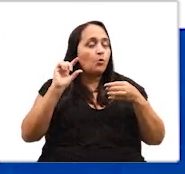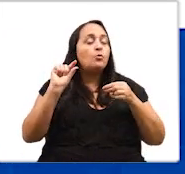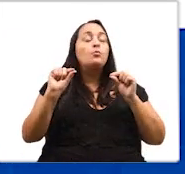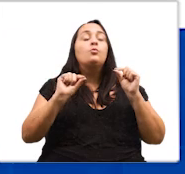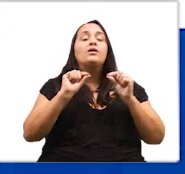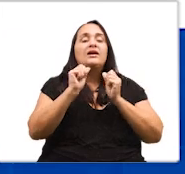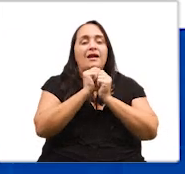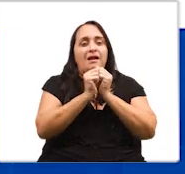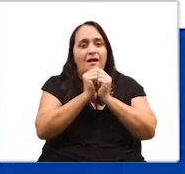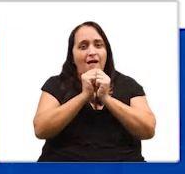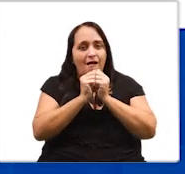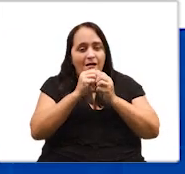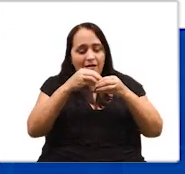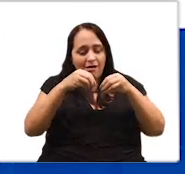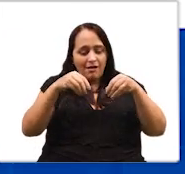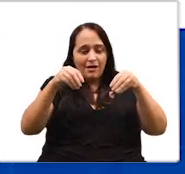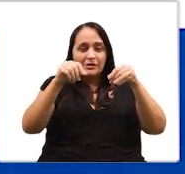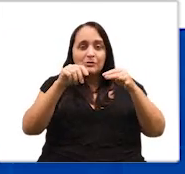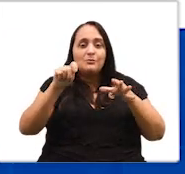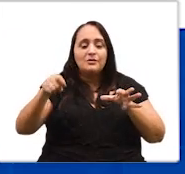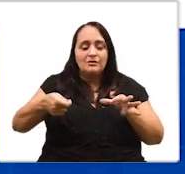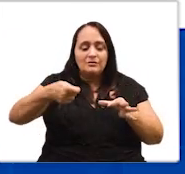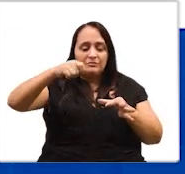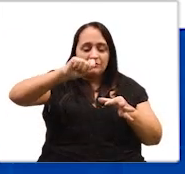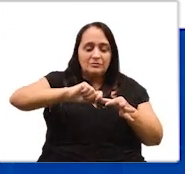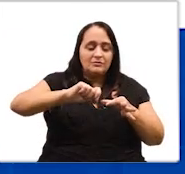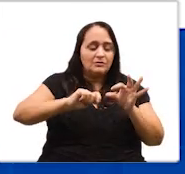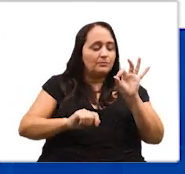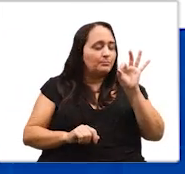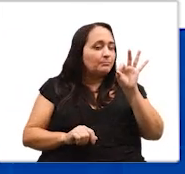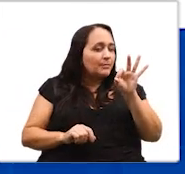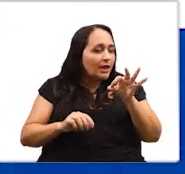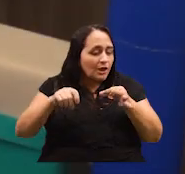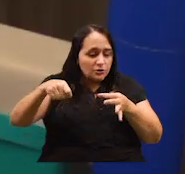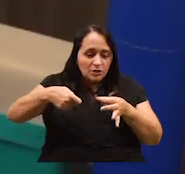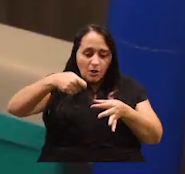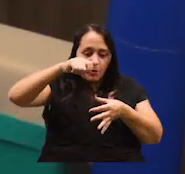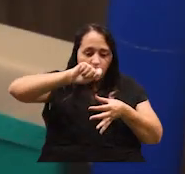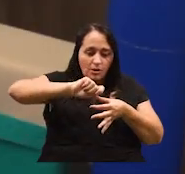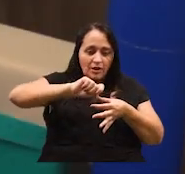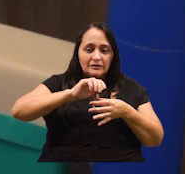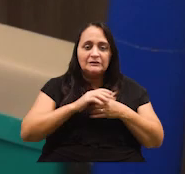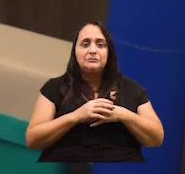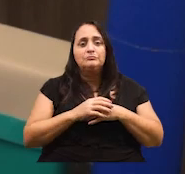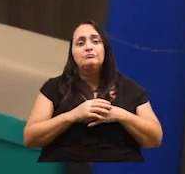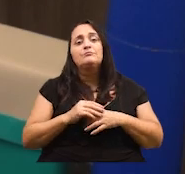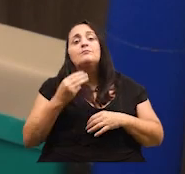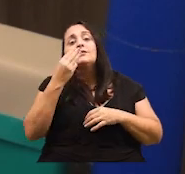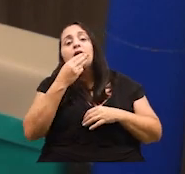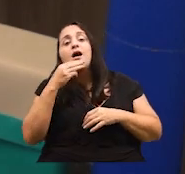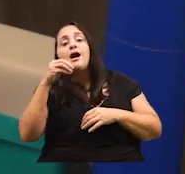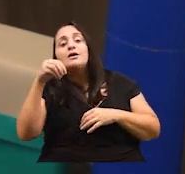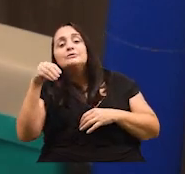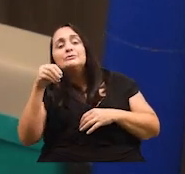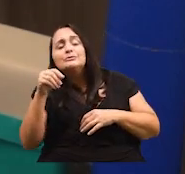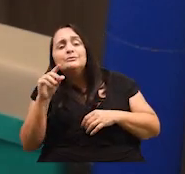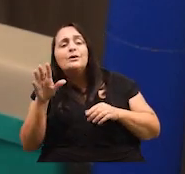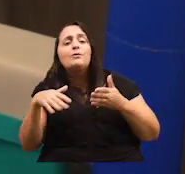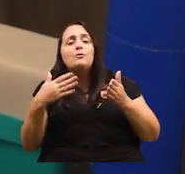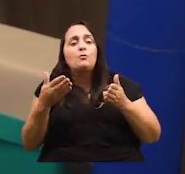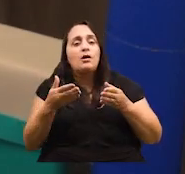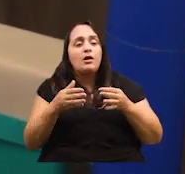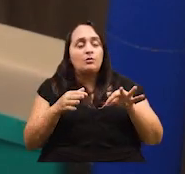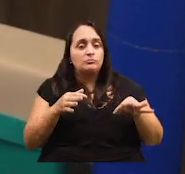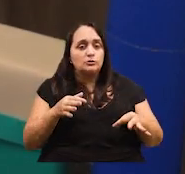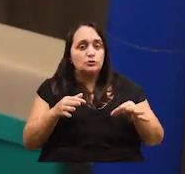chá. Açúcar, meia xícara de chá. Então, essas quantidades, elas são